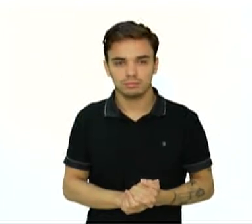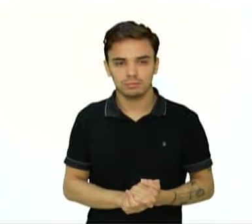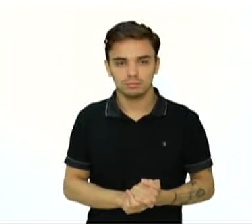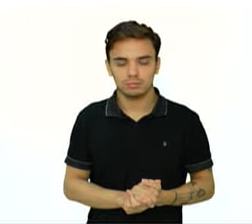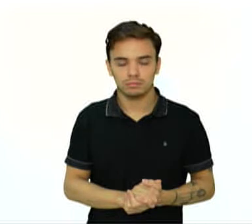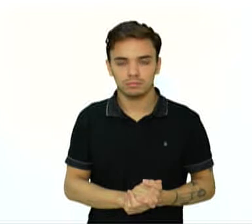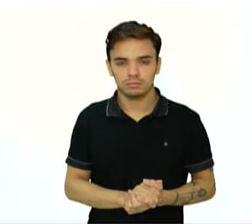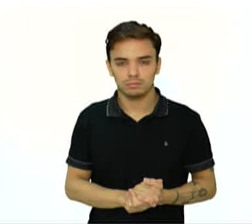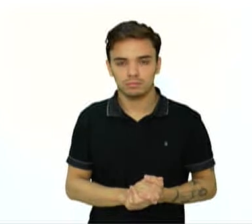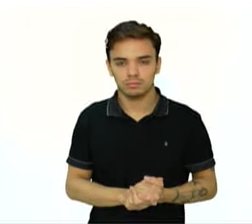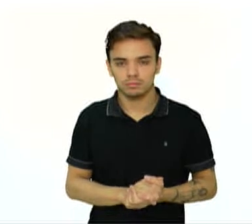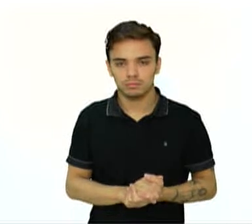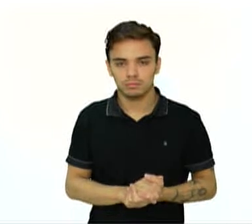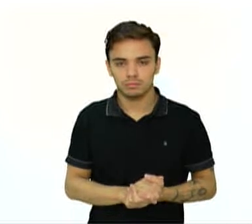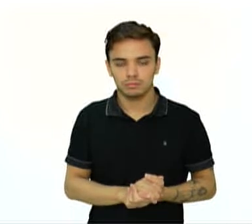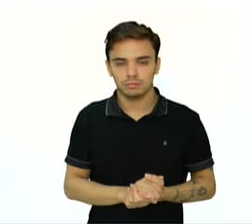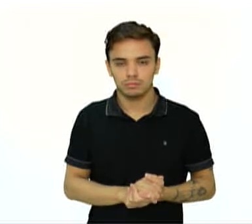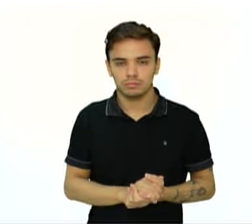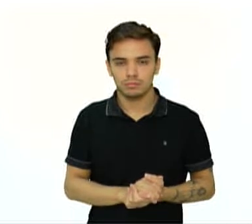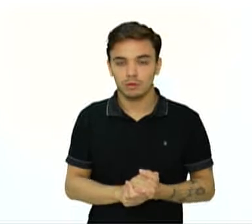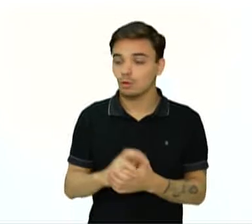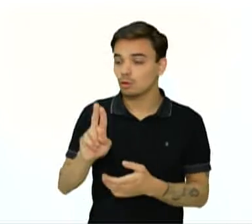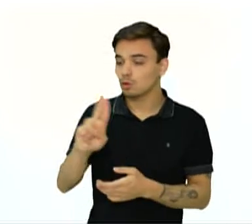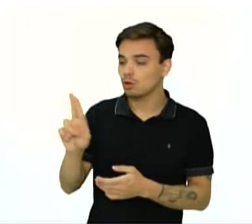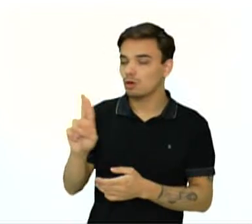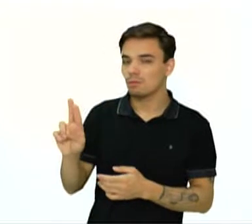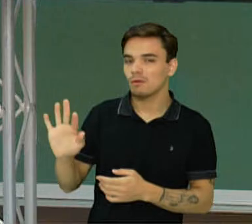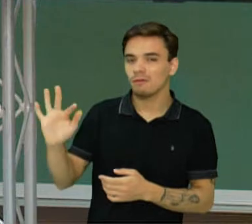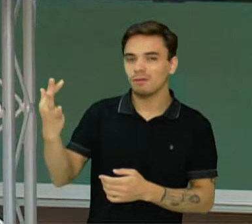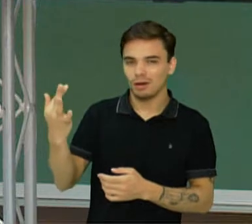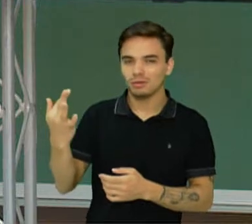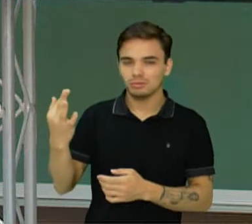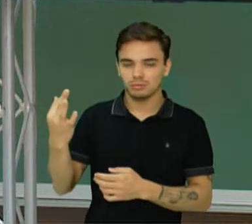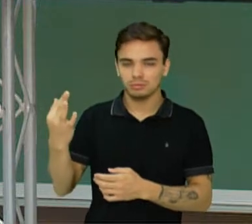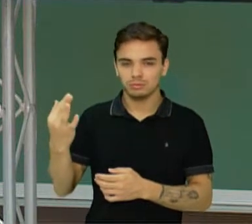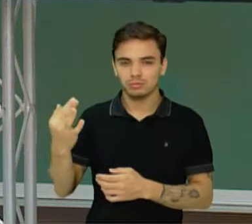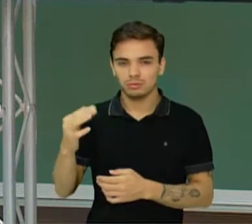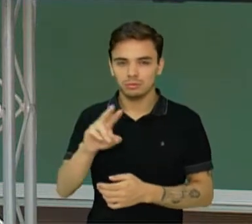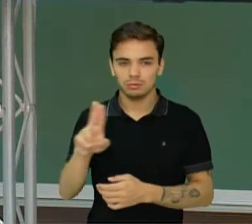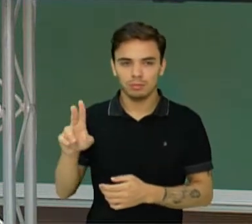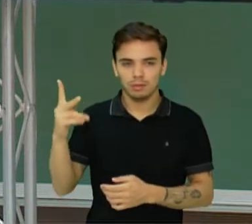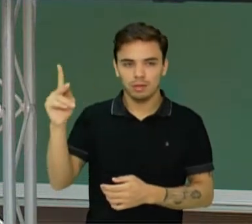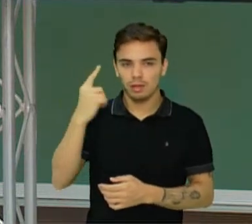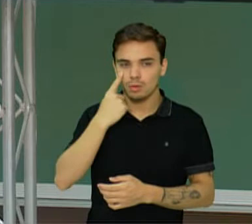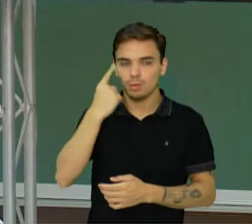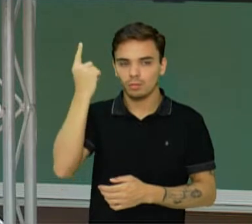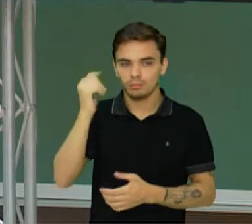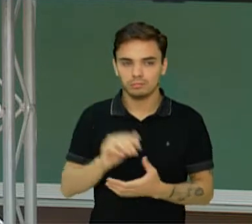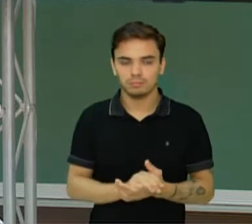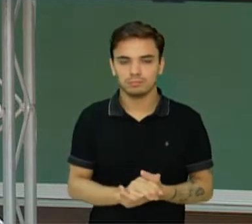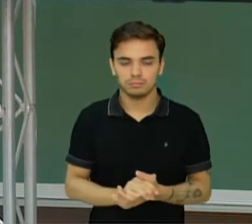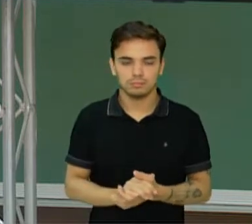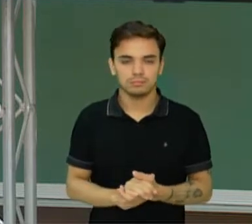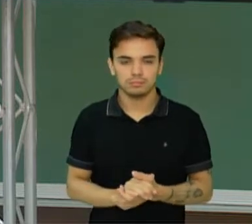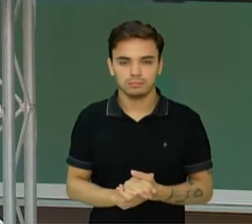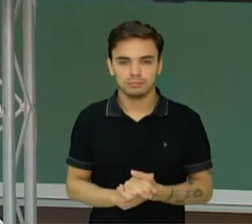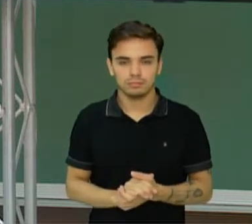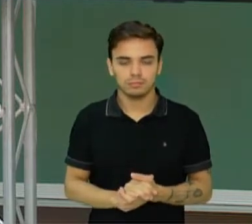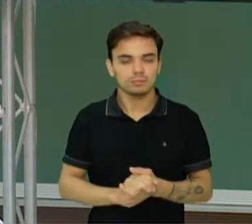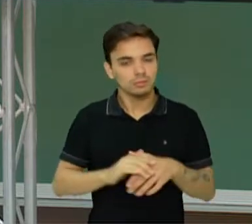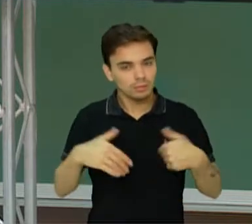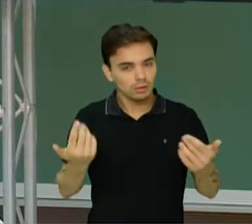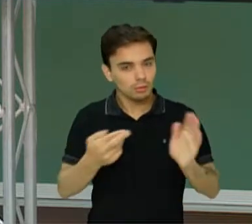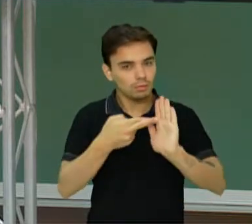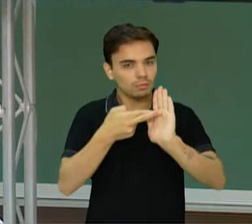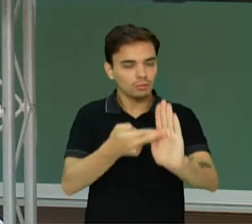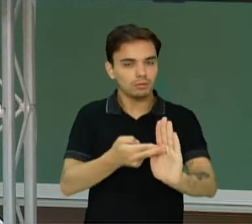was Curry Bell. O pseudônimo da Charlotte, que era Curry Bell. Que era o quê? O pseudônimo dela. Então, a gente estamos se